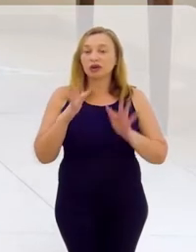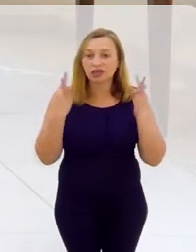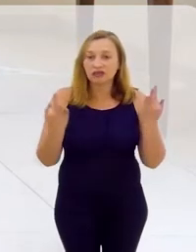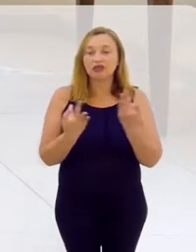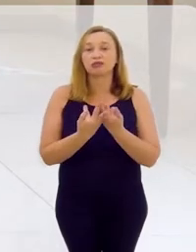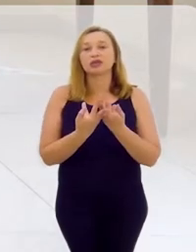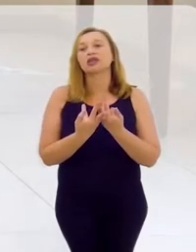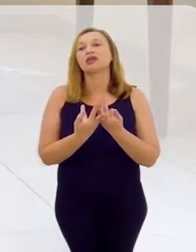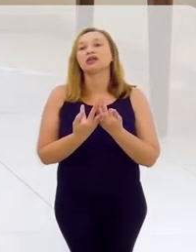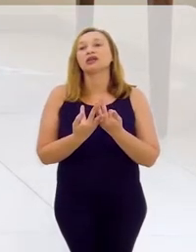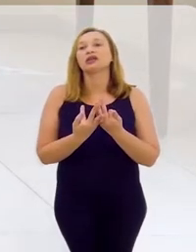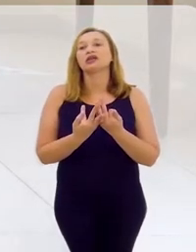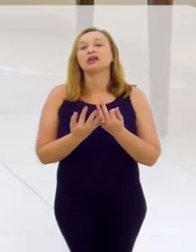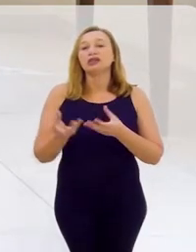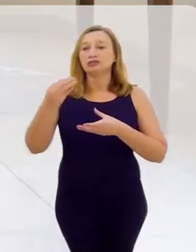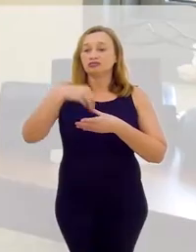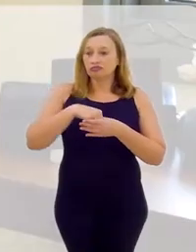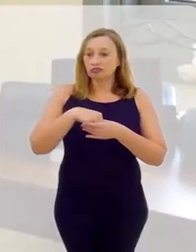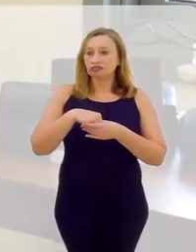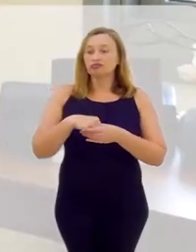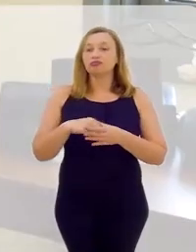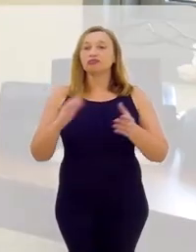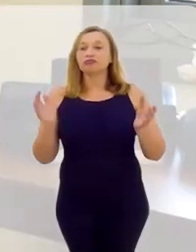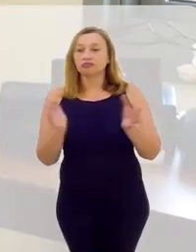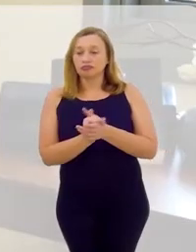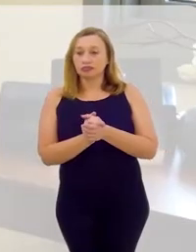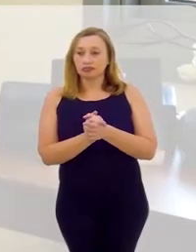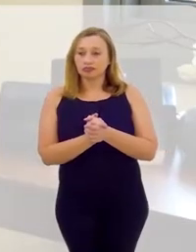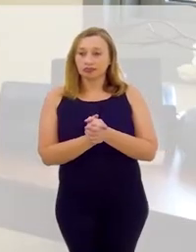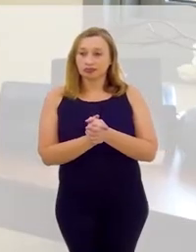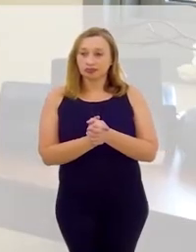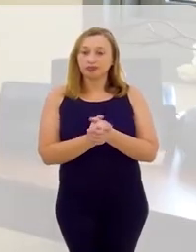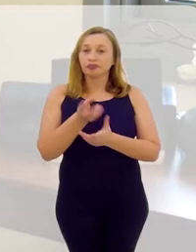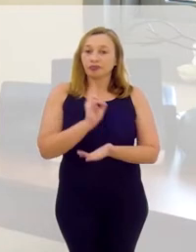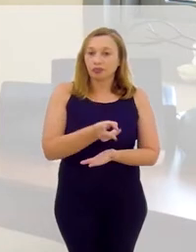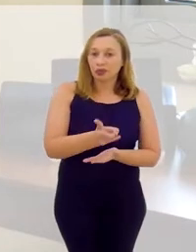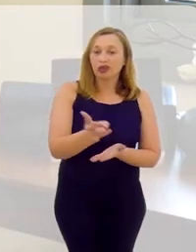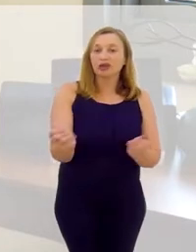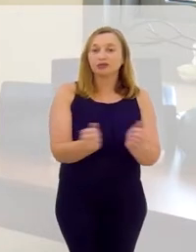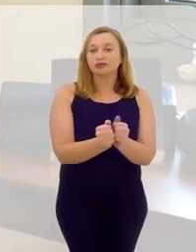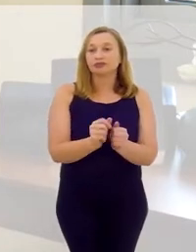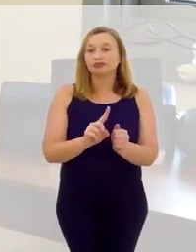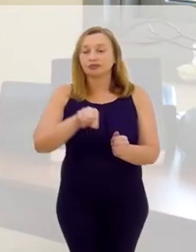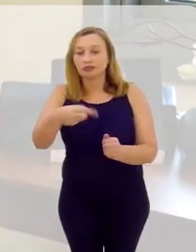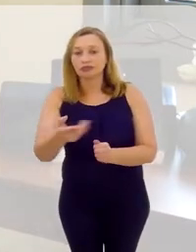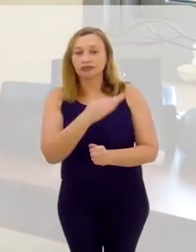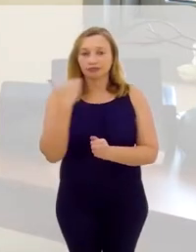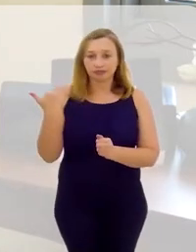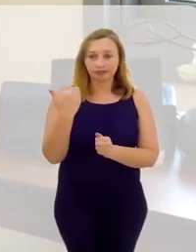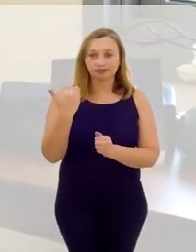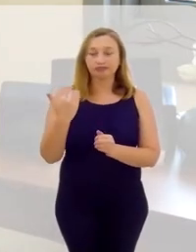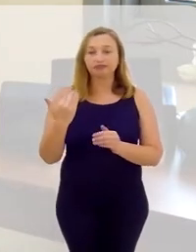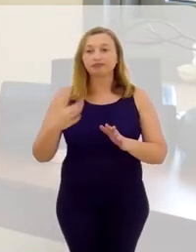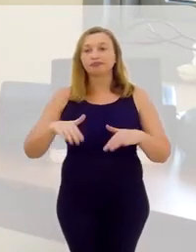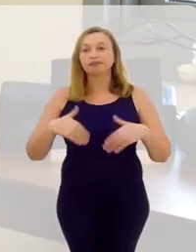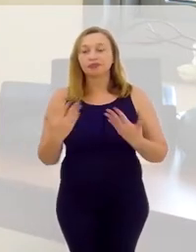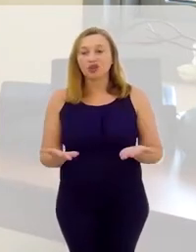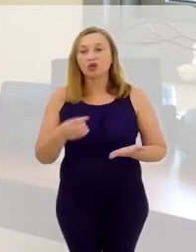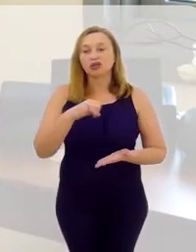ele só existe por causa das famílias. Ali dentro, um casal, eles se selam para continuarem juntos após a